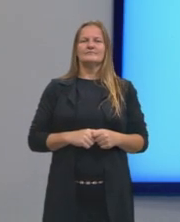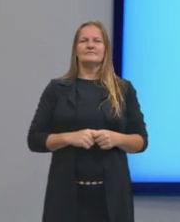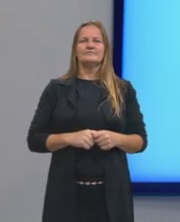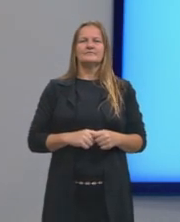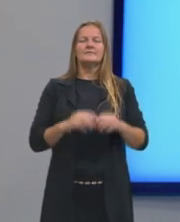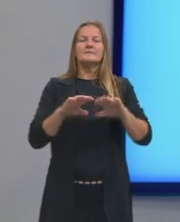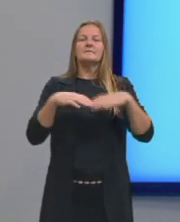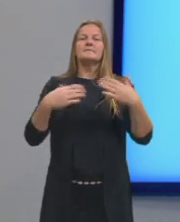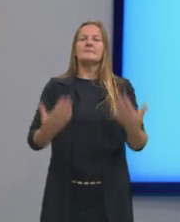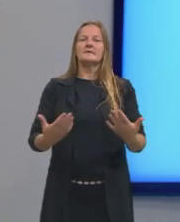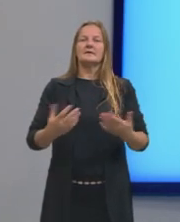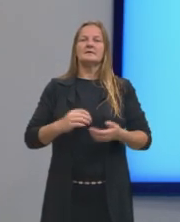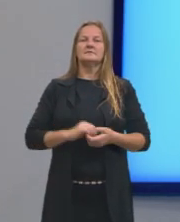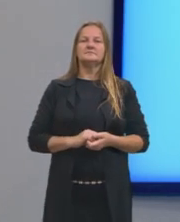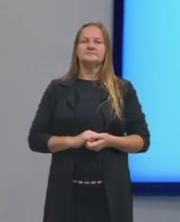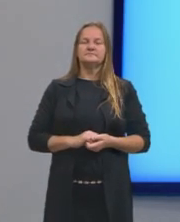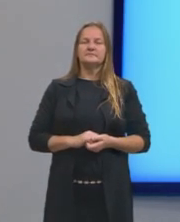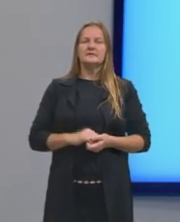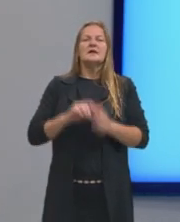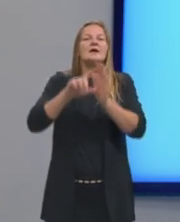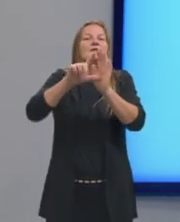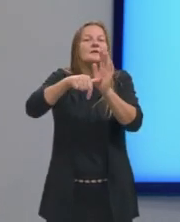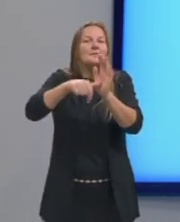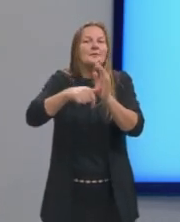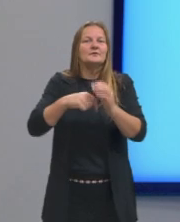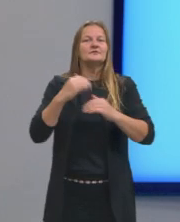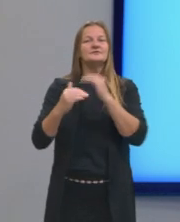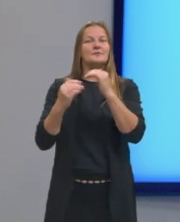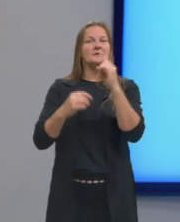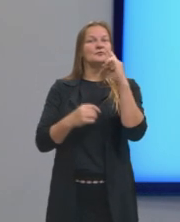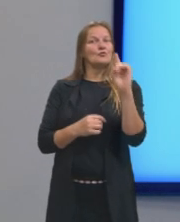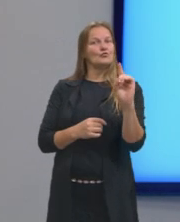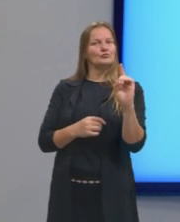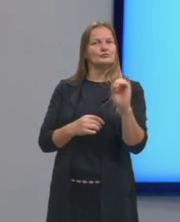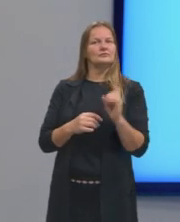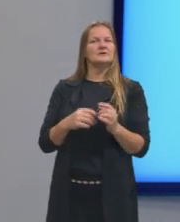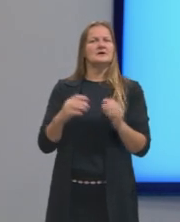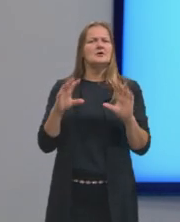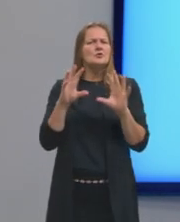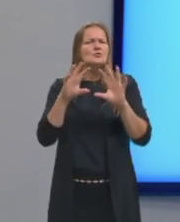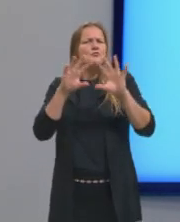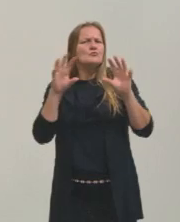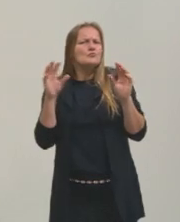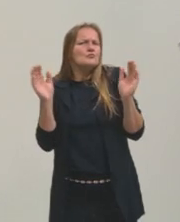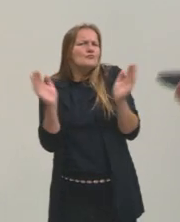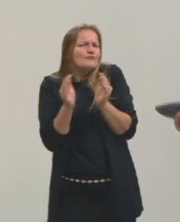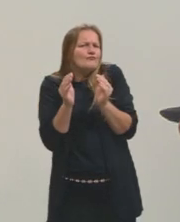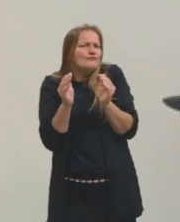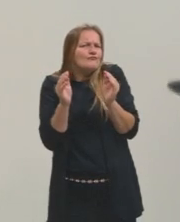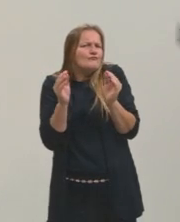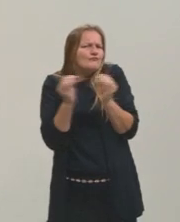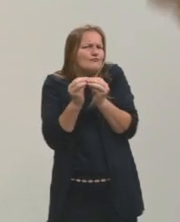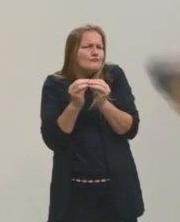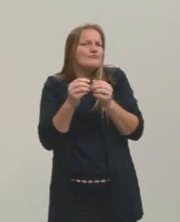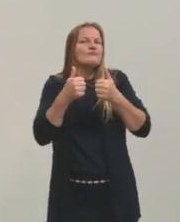e depois o desenvolvimento um fechamos a nossa introdução